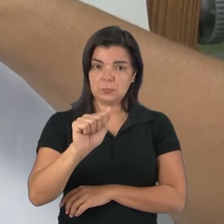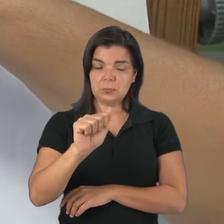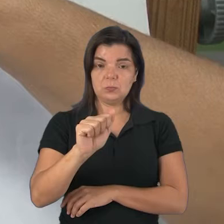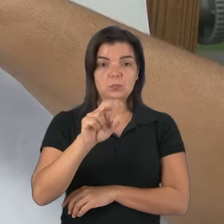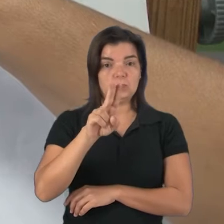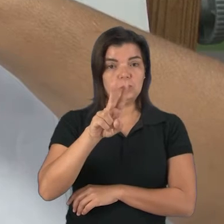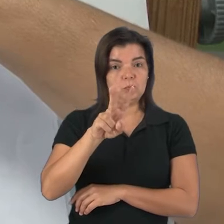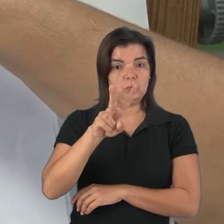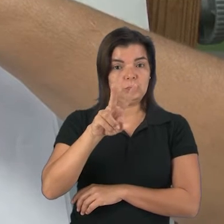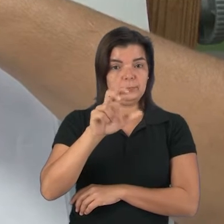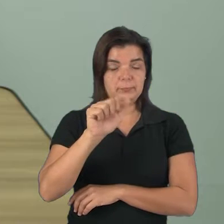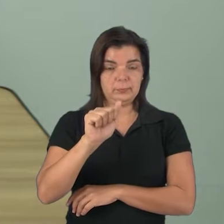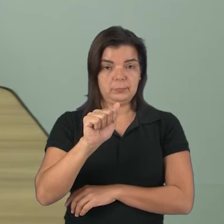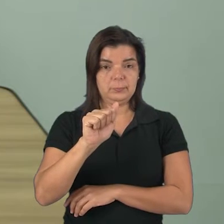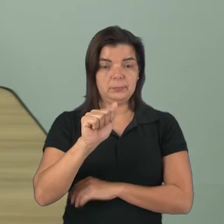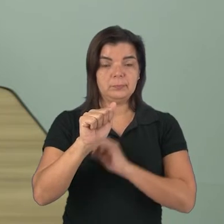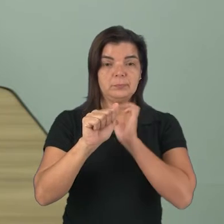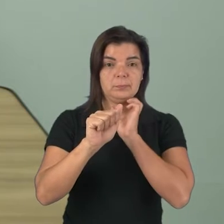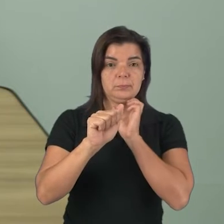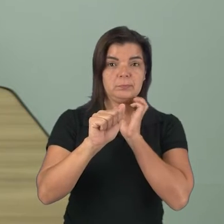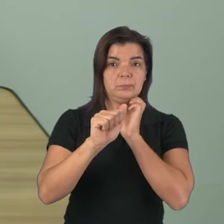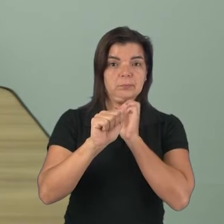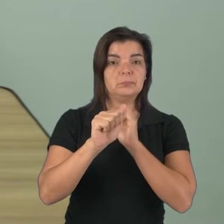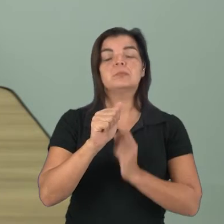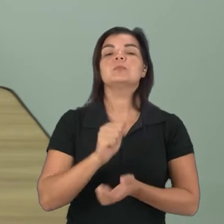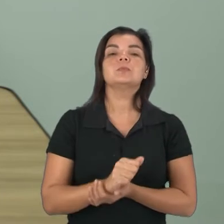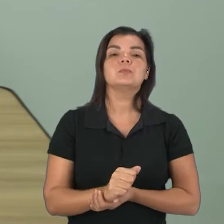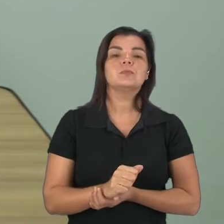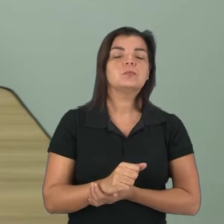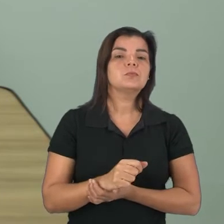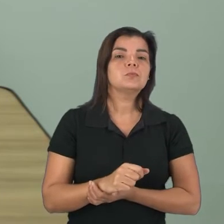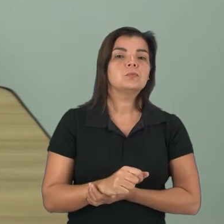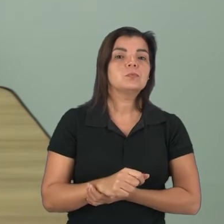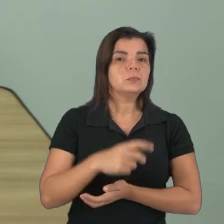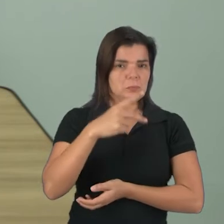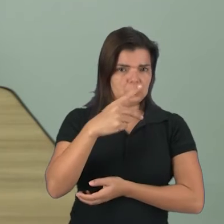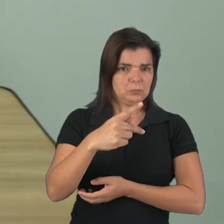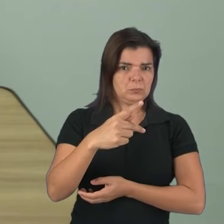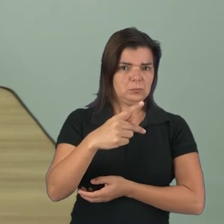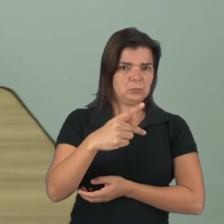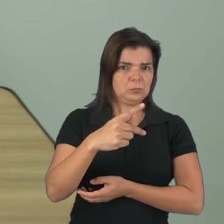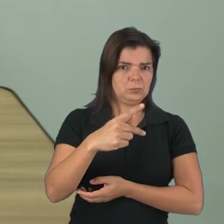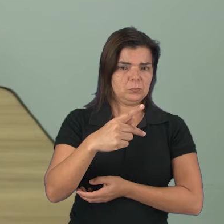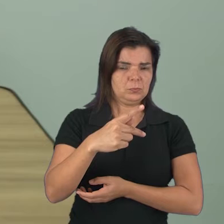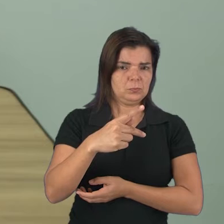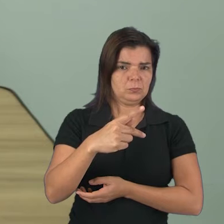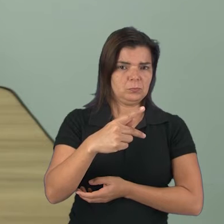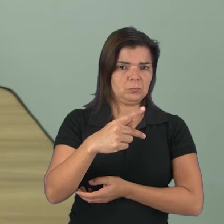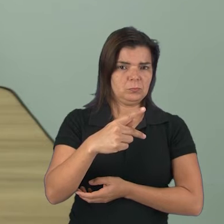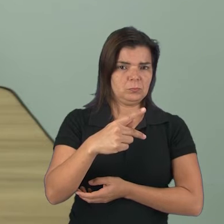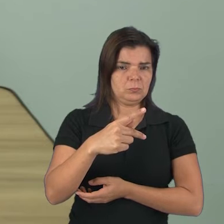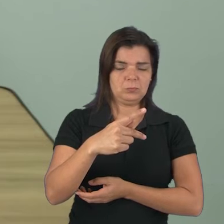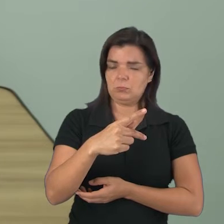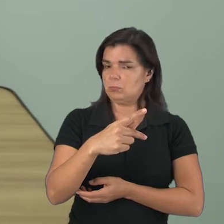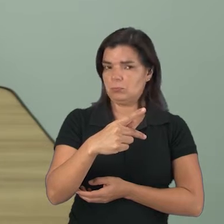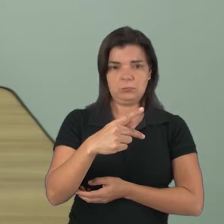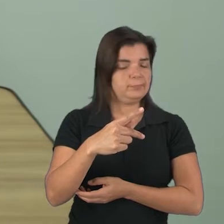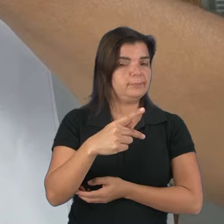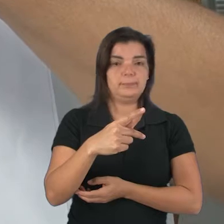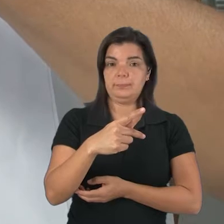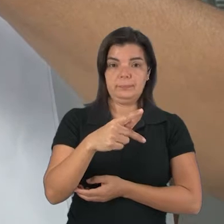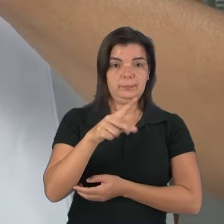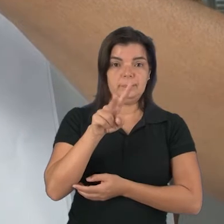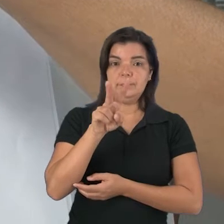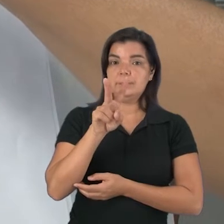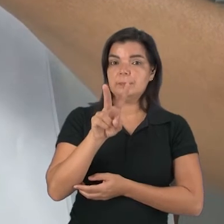uva o va qual o som que vocês estão ouvindo ela do p não